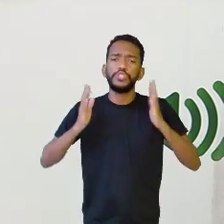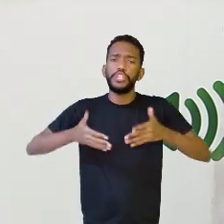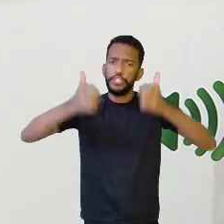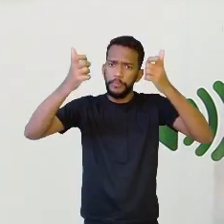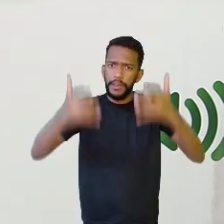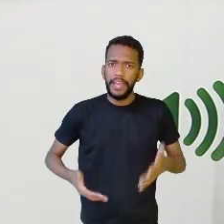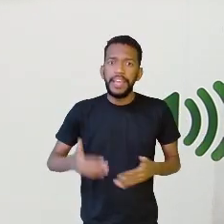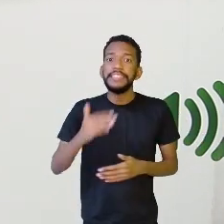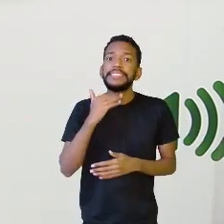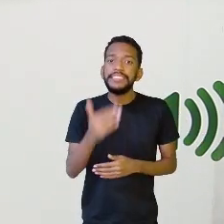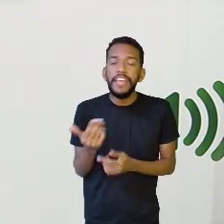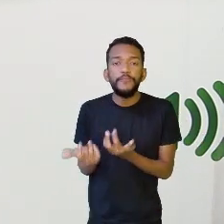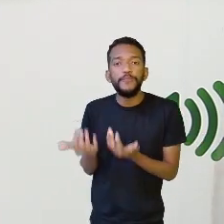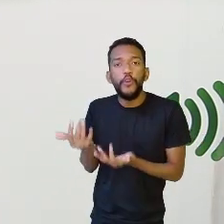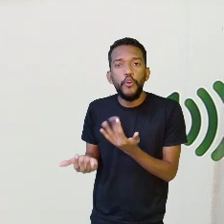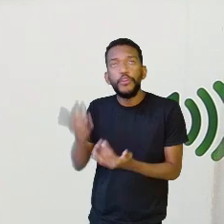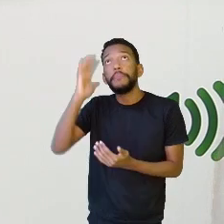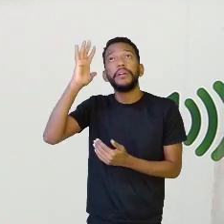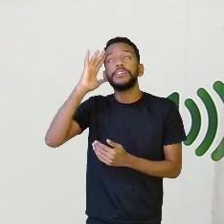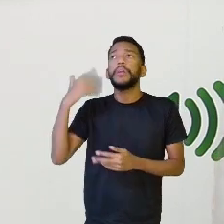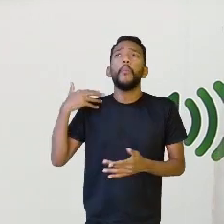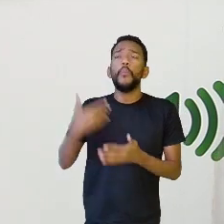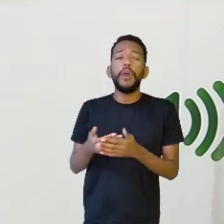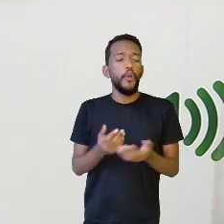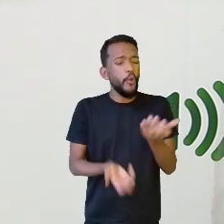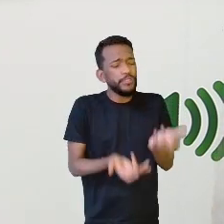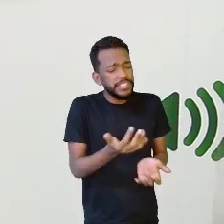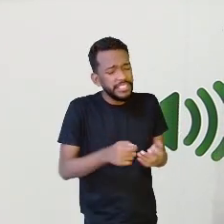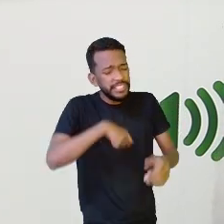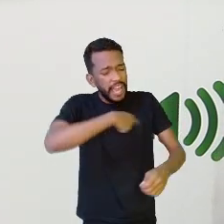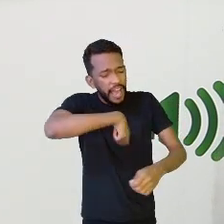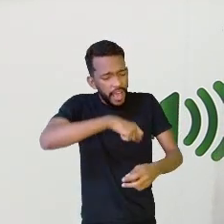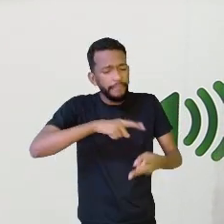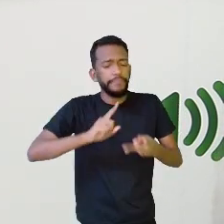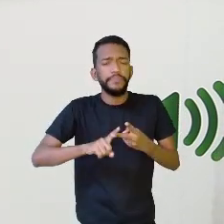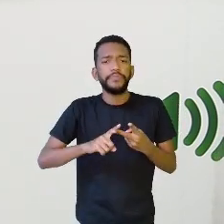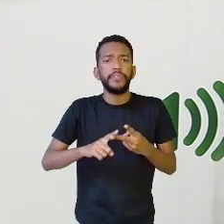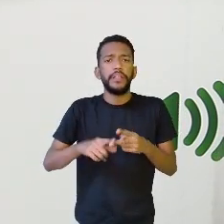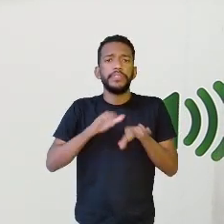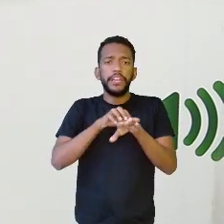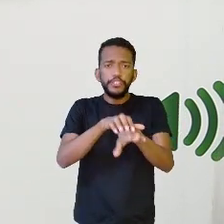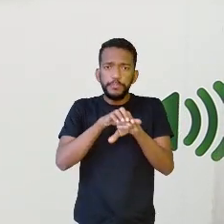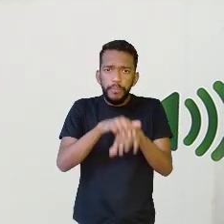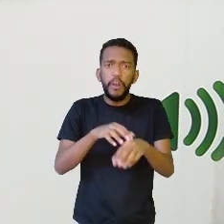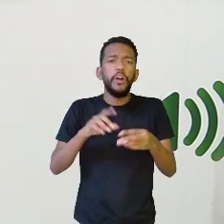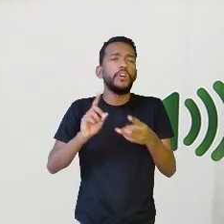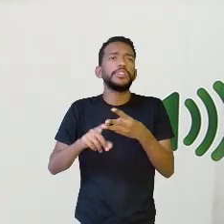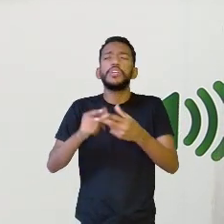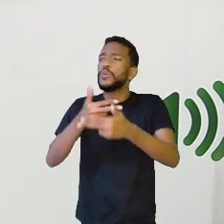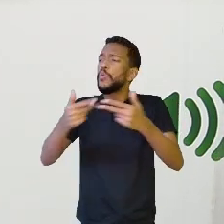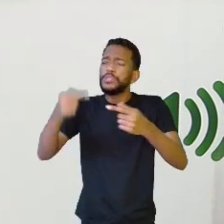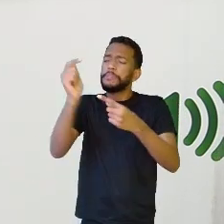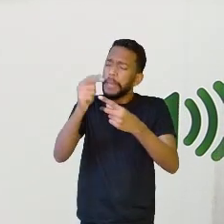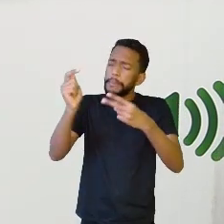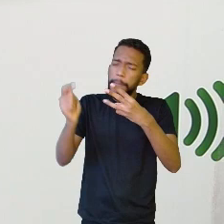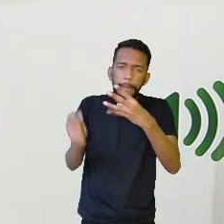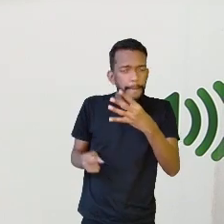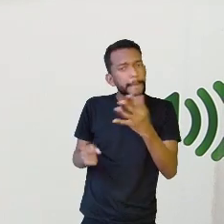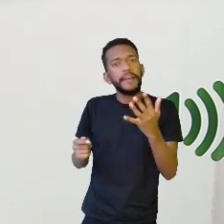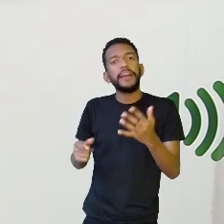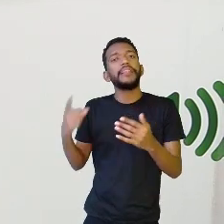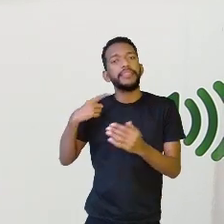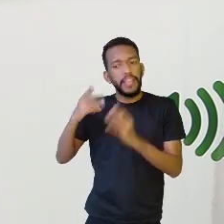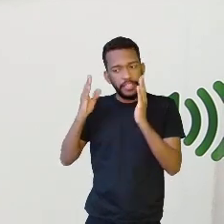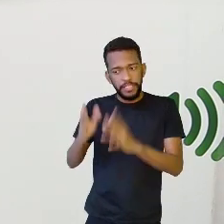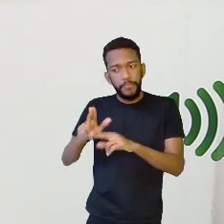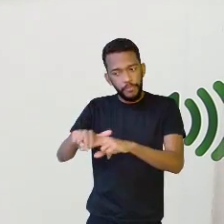a presença do fogo? Cozinhar alimentos, os transportes e outras coisas que funcionam a